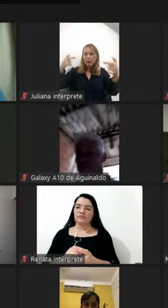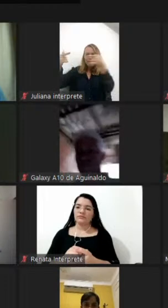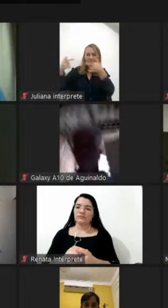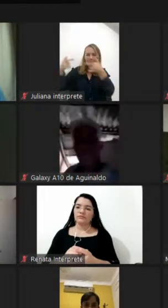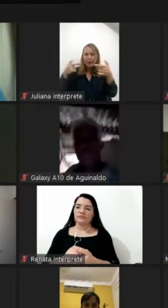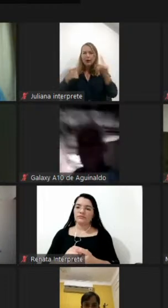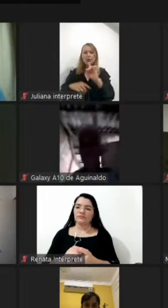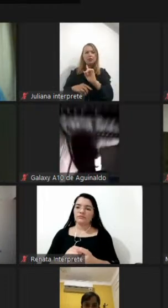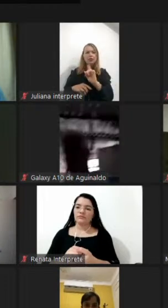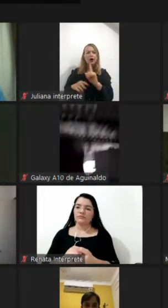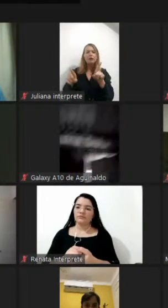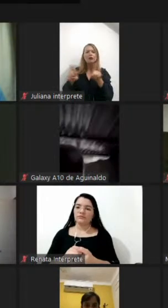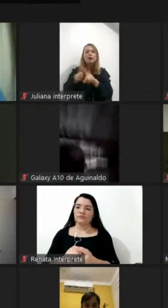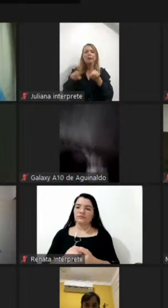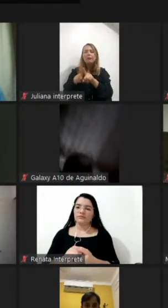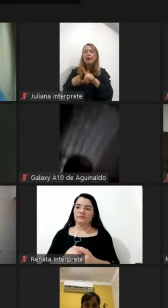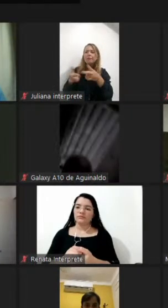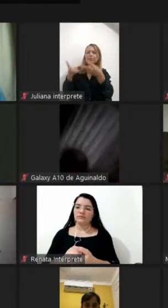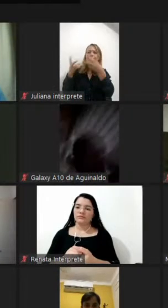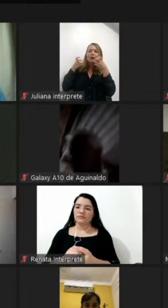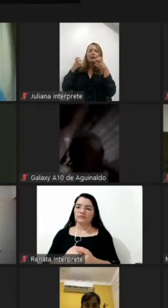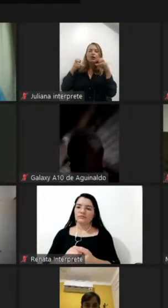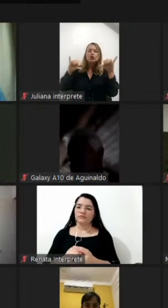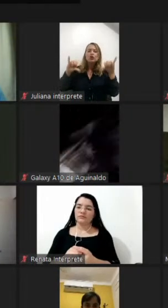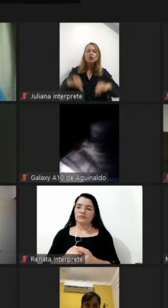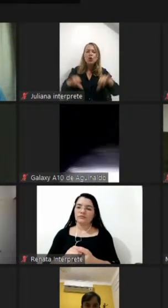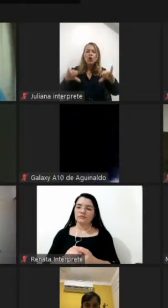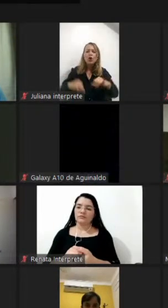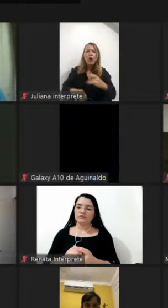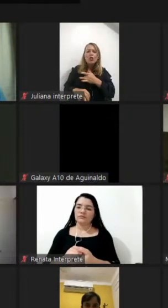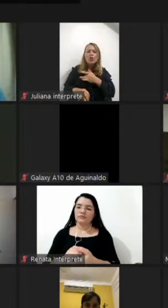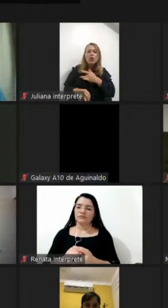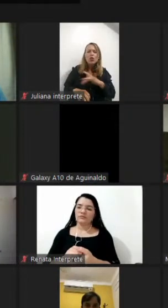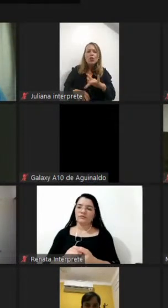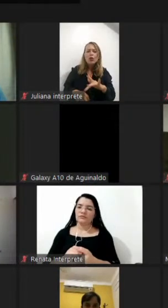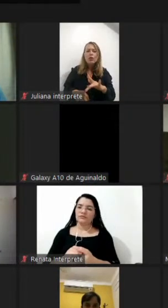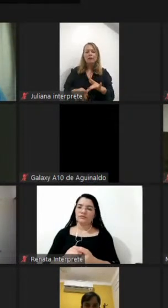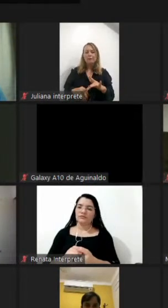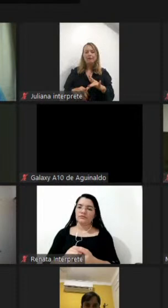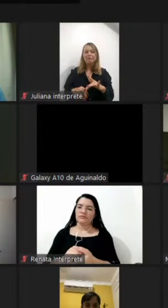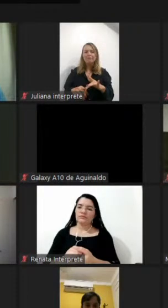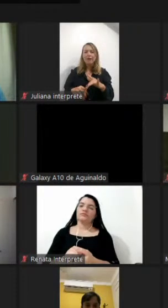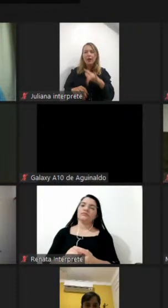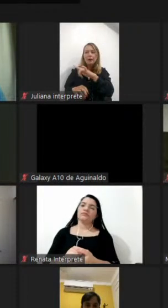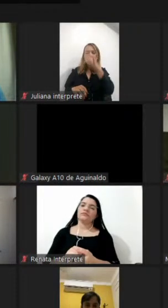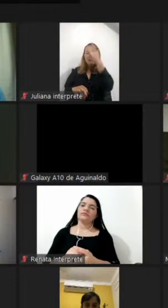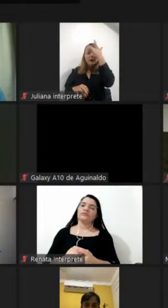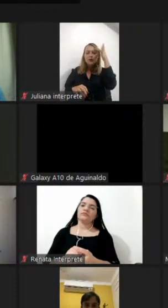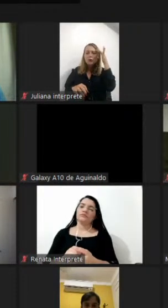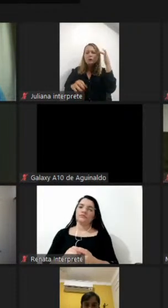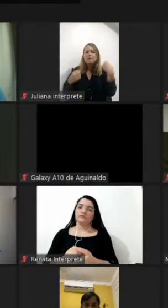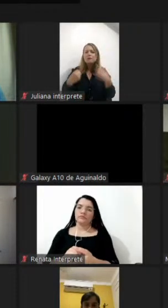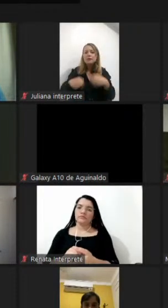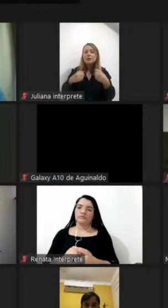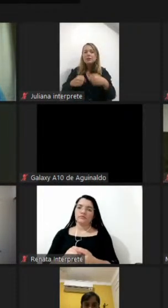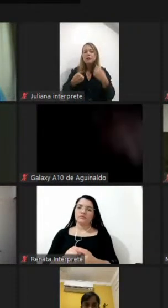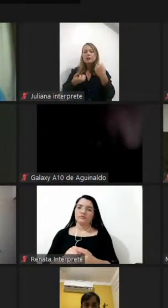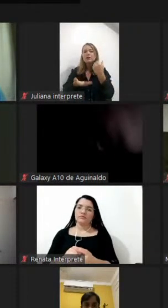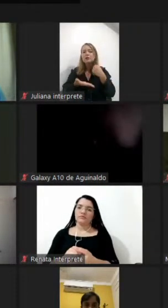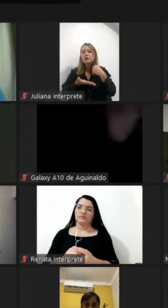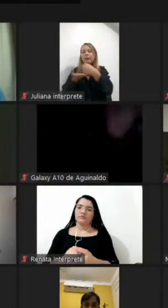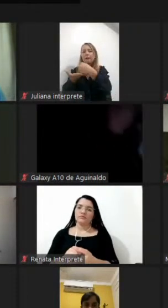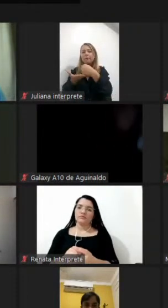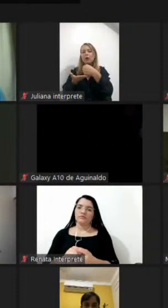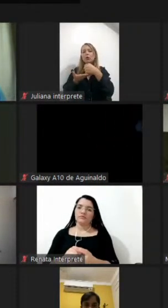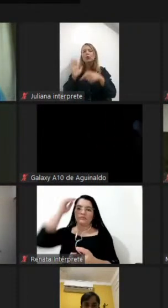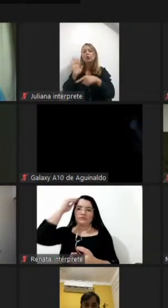também pessoas com extrema carência, com extrema necessidade. Eu quero concluir dizendo que